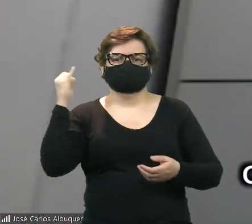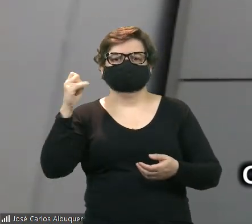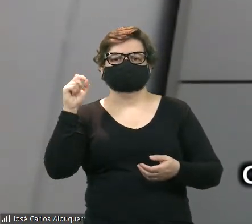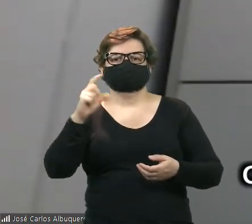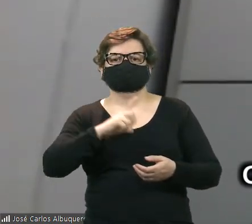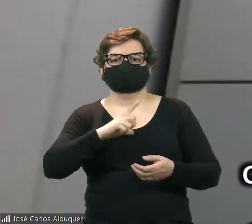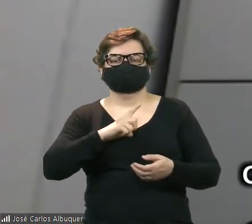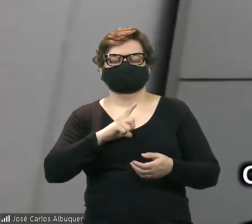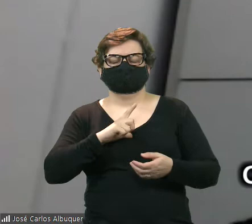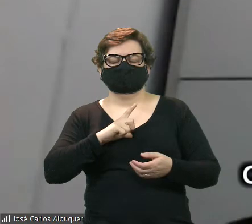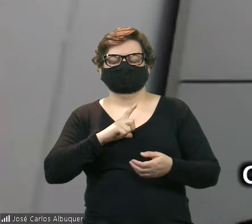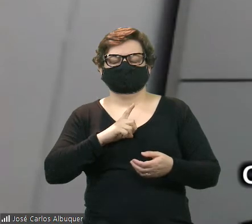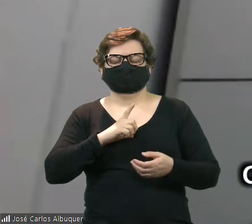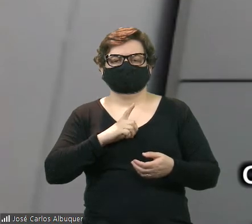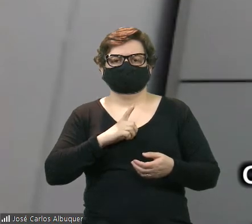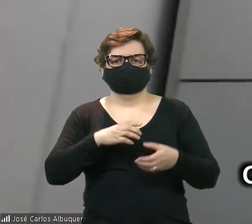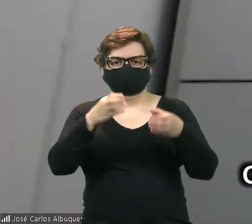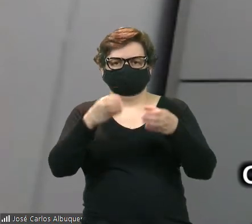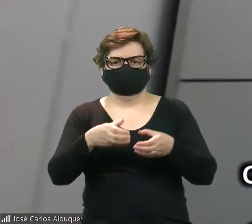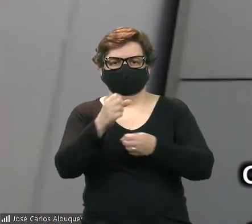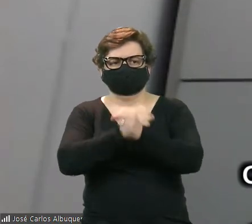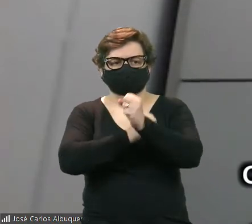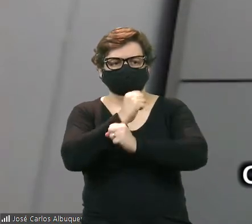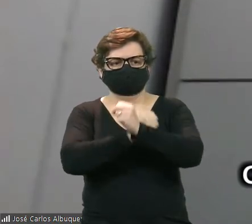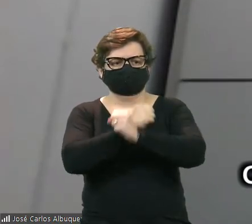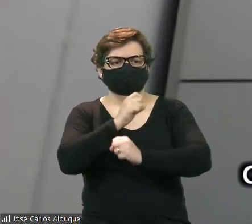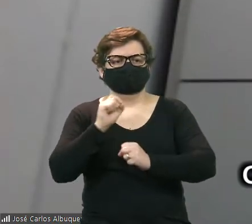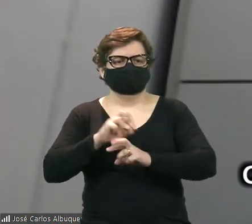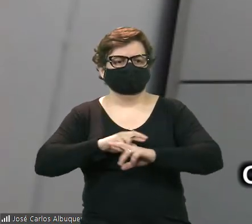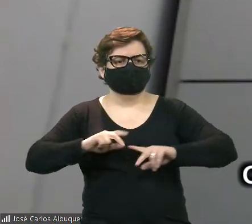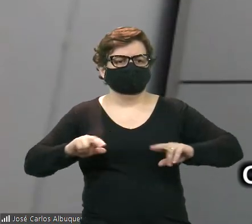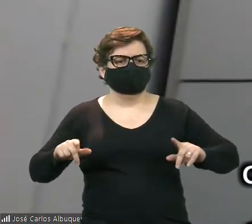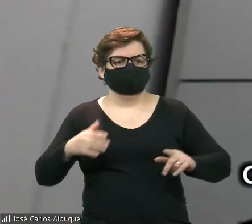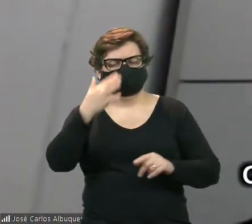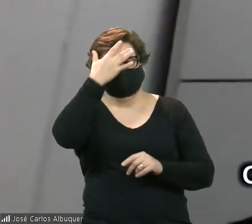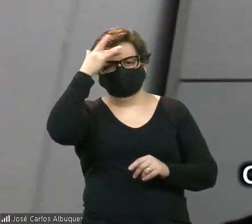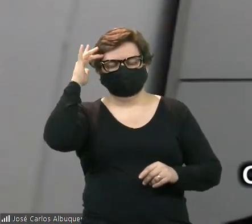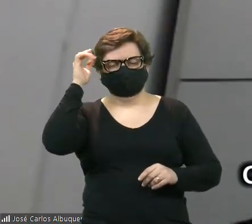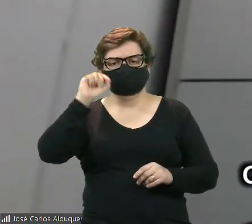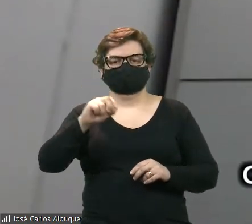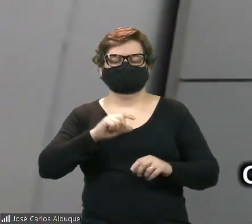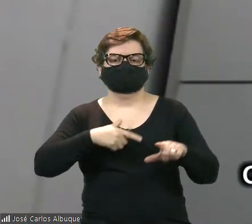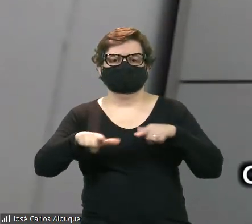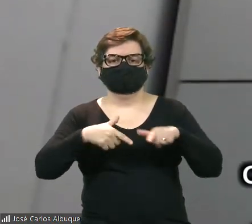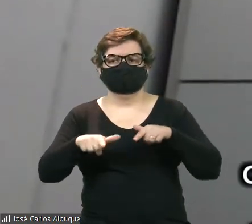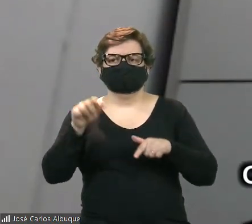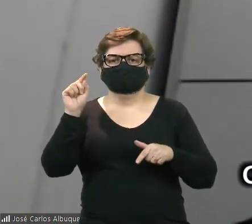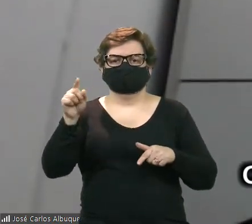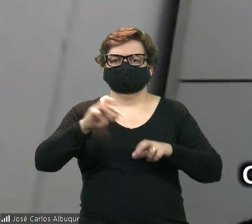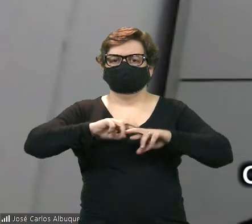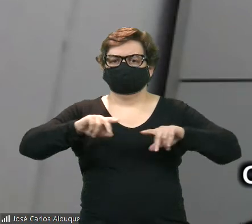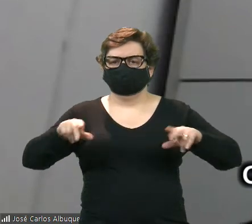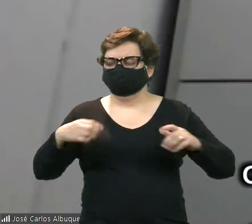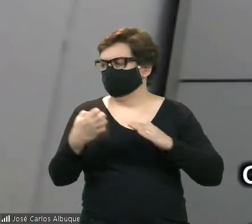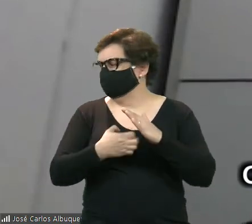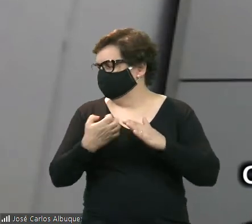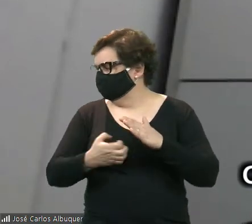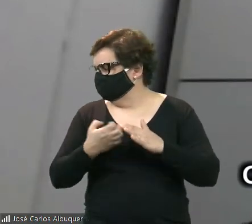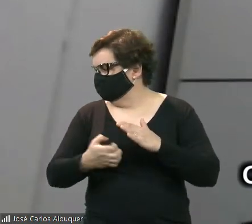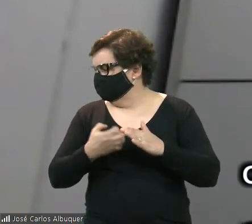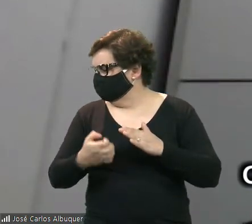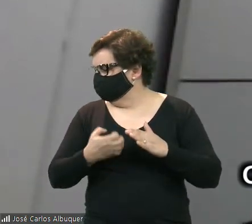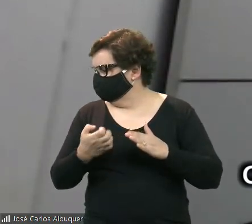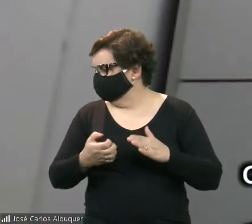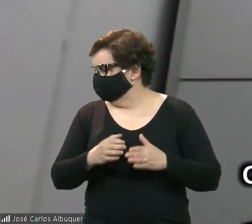o Distrito Industrial, onde várias pessoas, né, que trabalham no Distrito Industrial, nas várias empresas que tem lá,